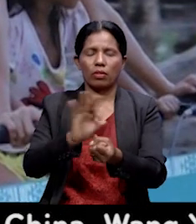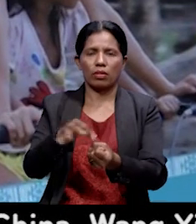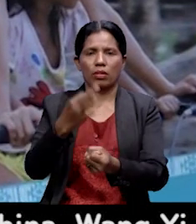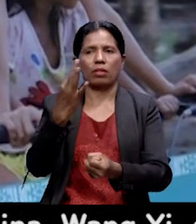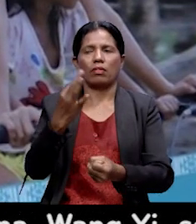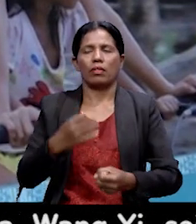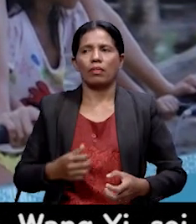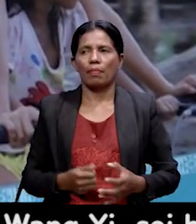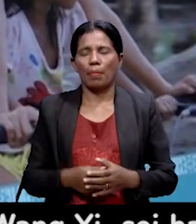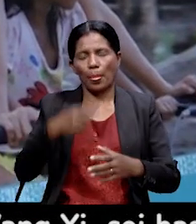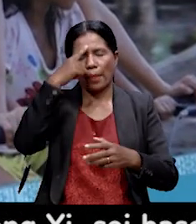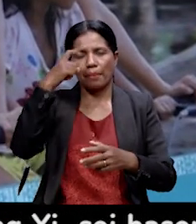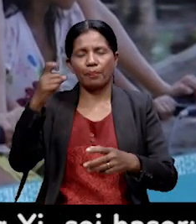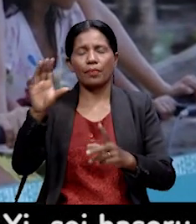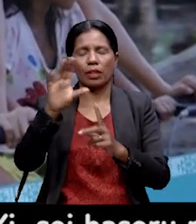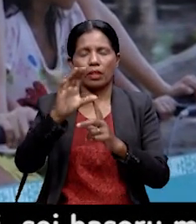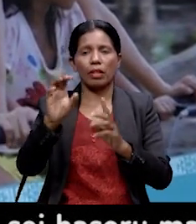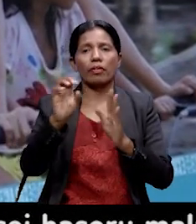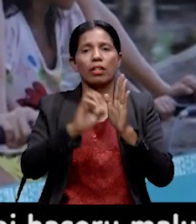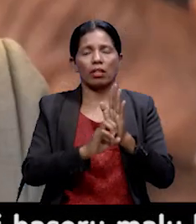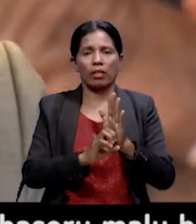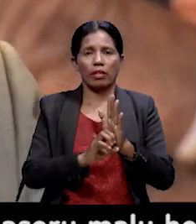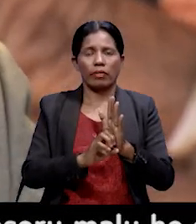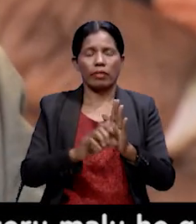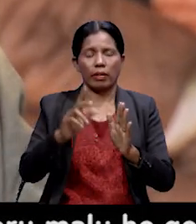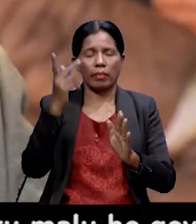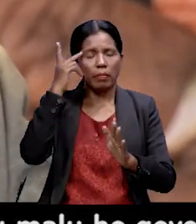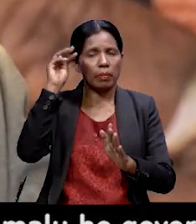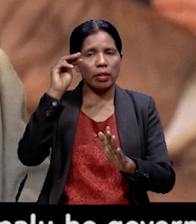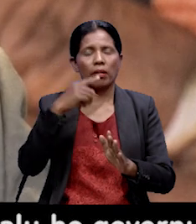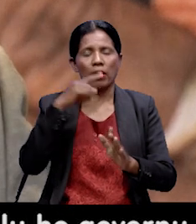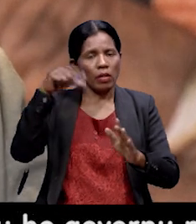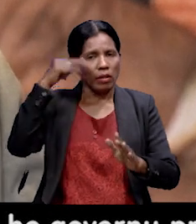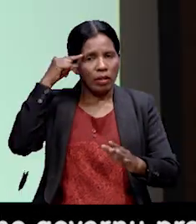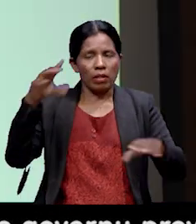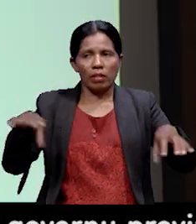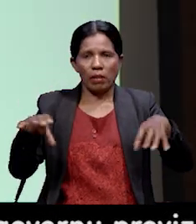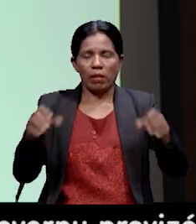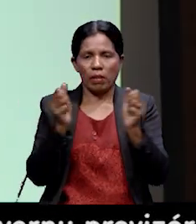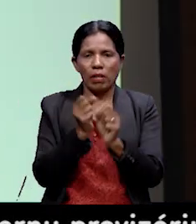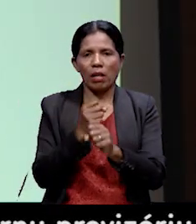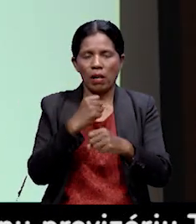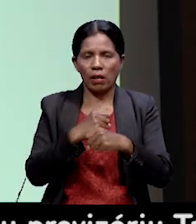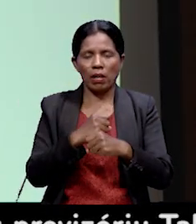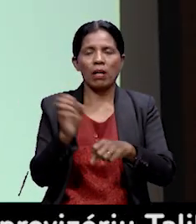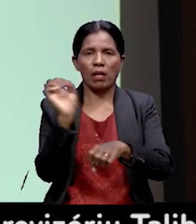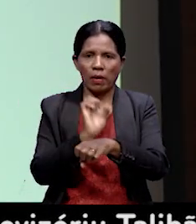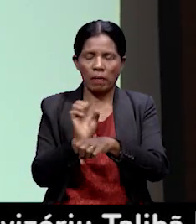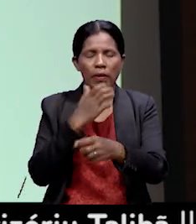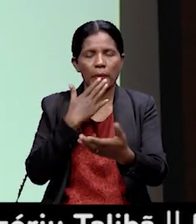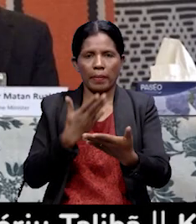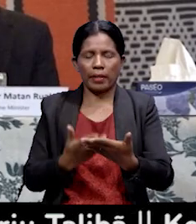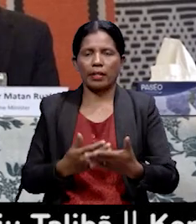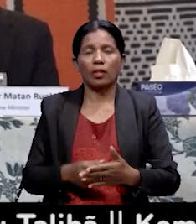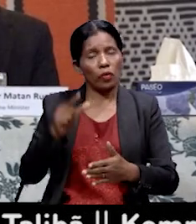COVID-19. Tanbané chefe executivo garante Katak, governo se serviço rode diversifica economia.